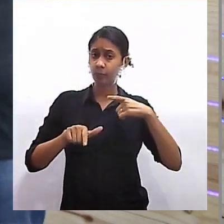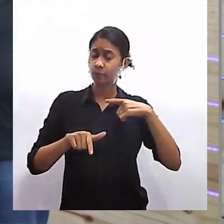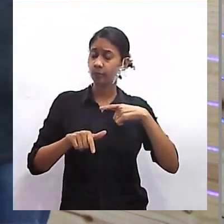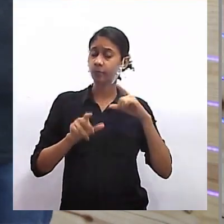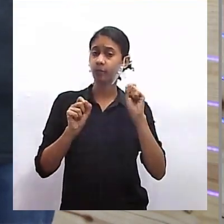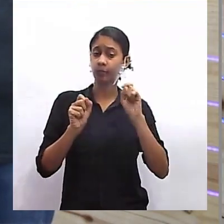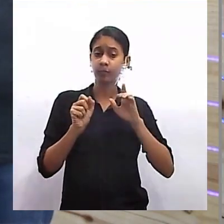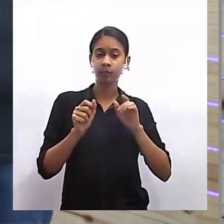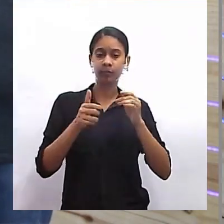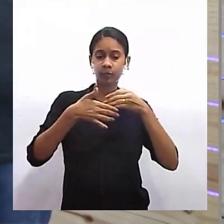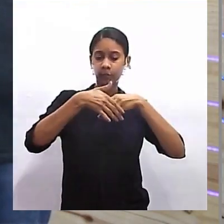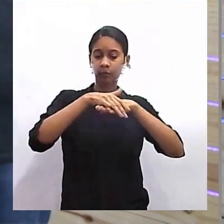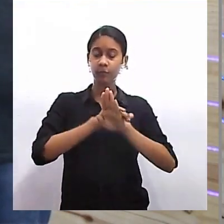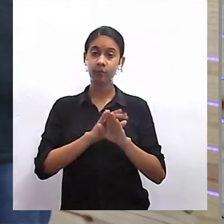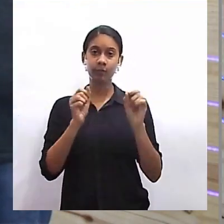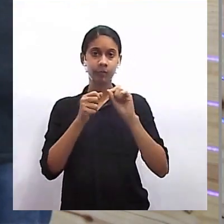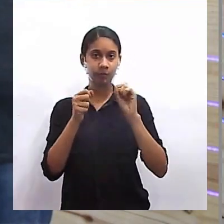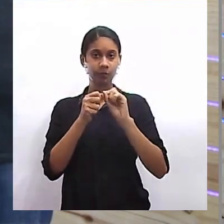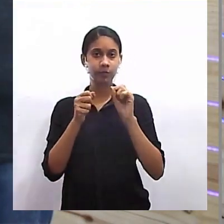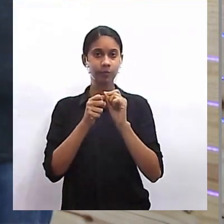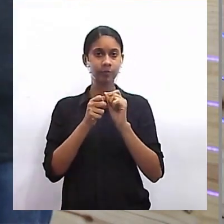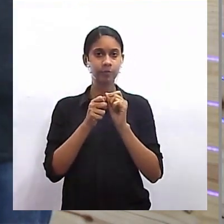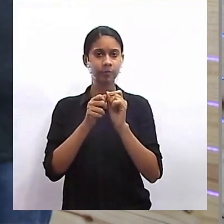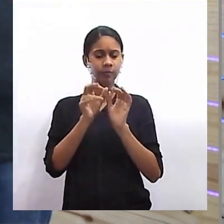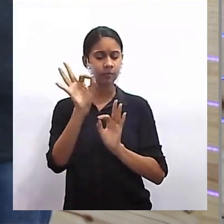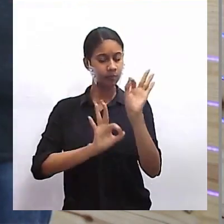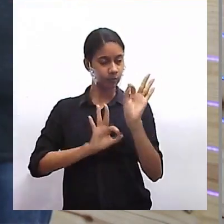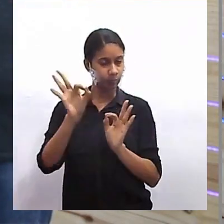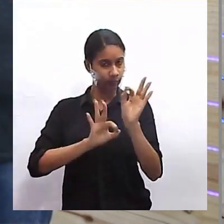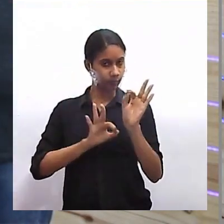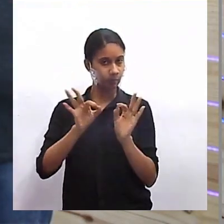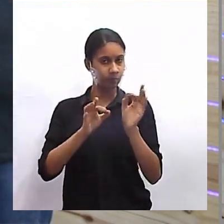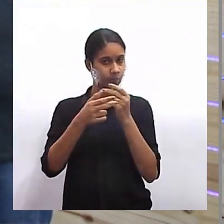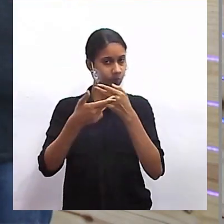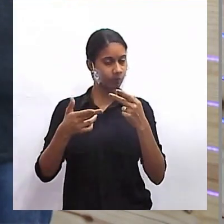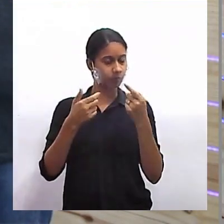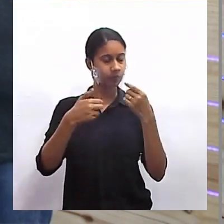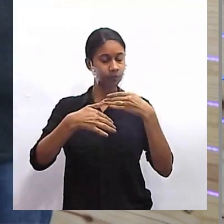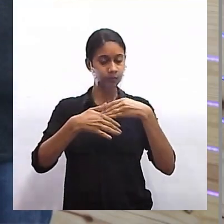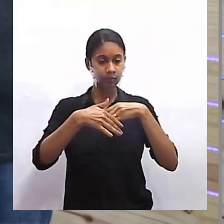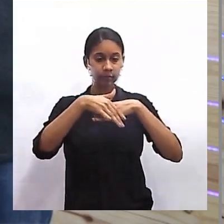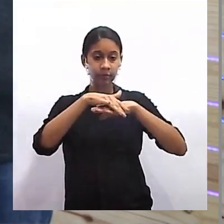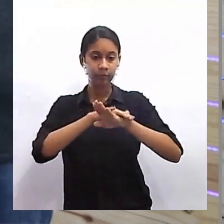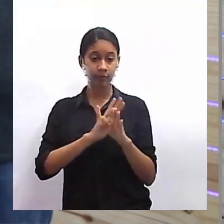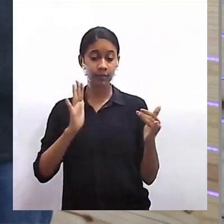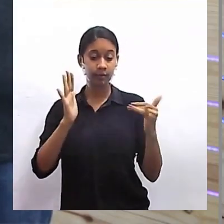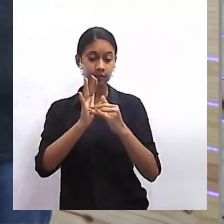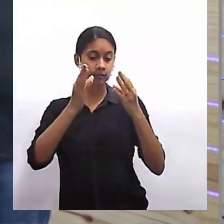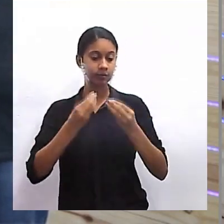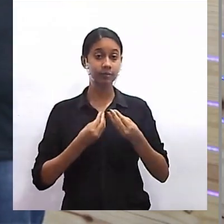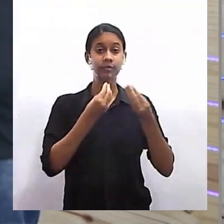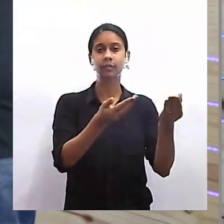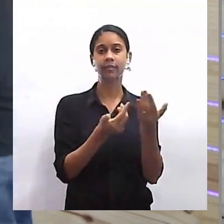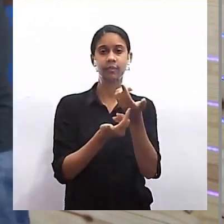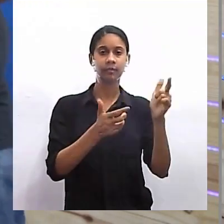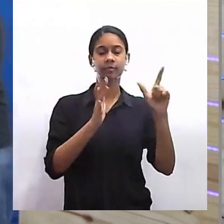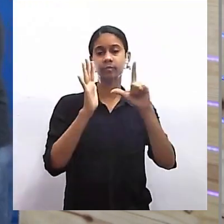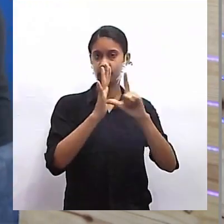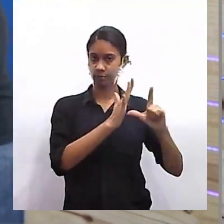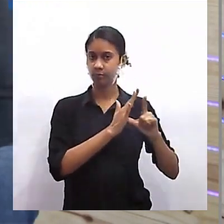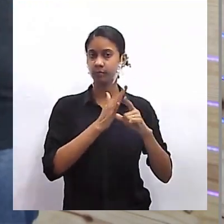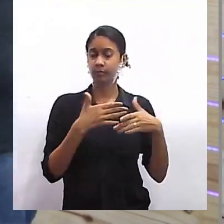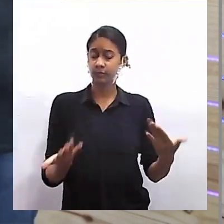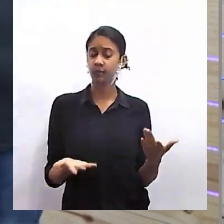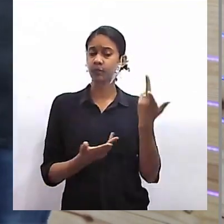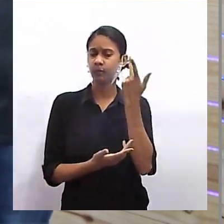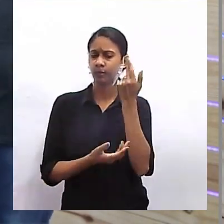como objetivo realizar a gestão de estoque e de mercadoria até a distribuição física. Em geral,